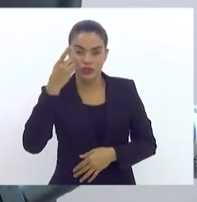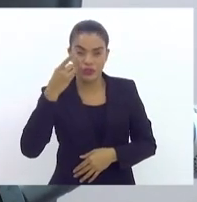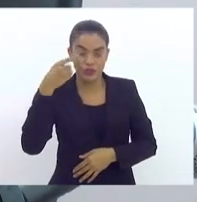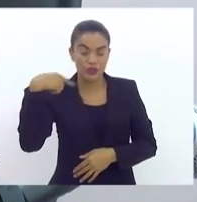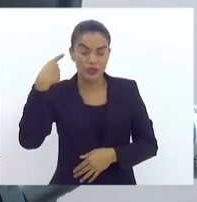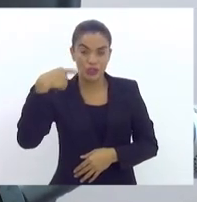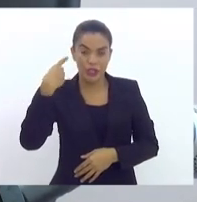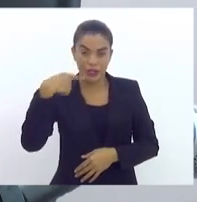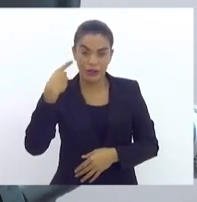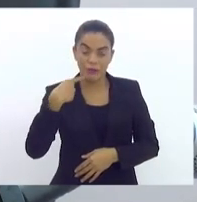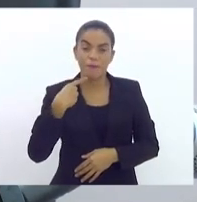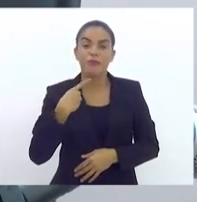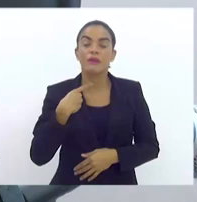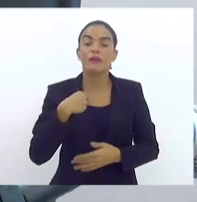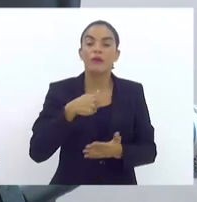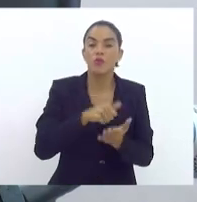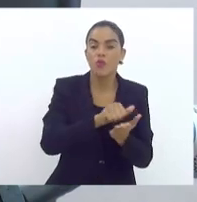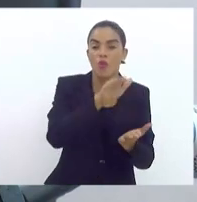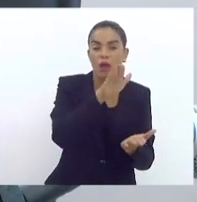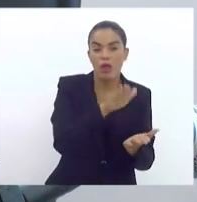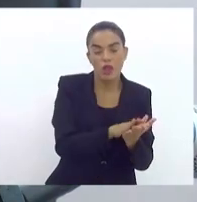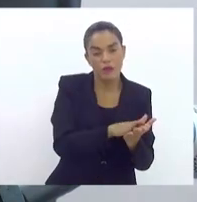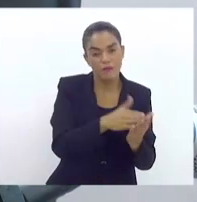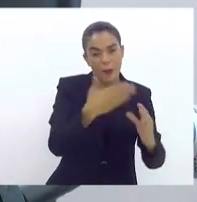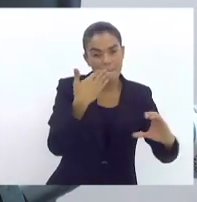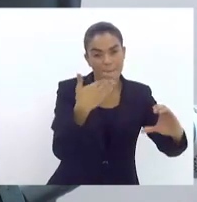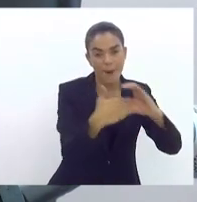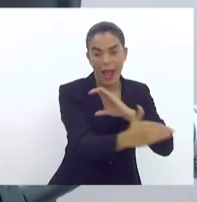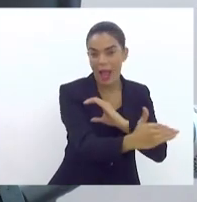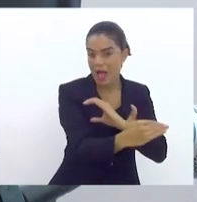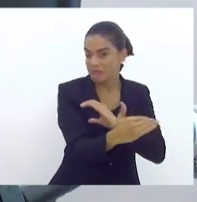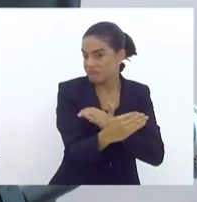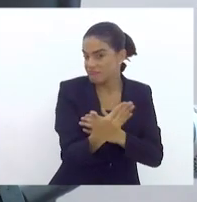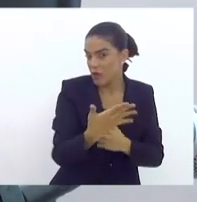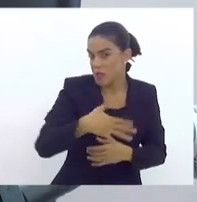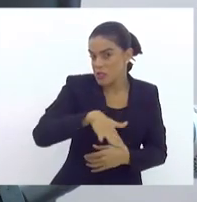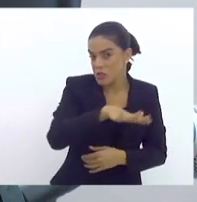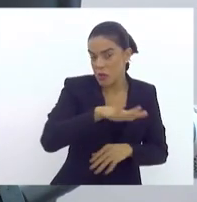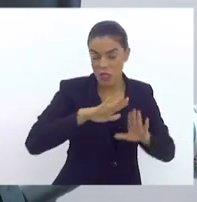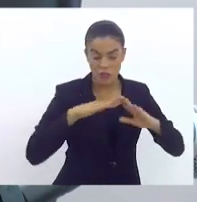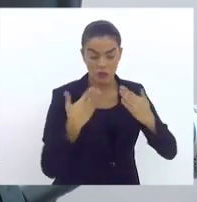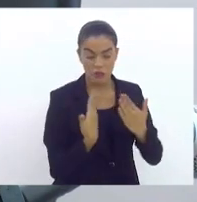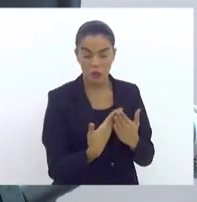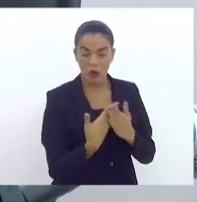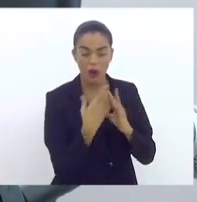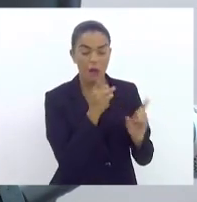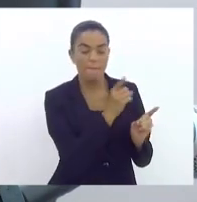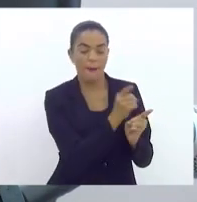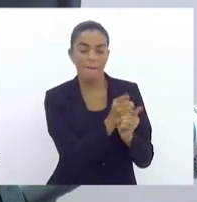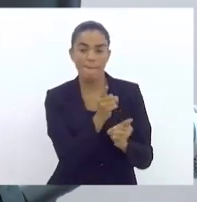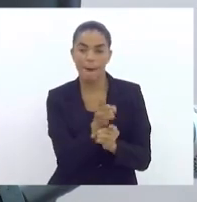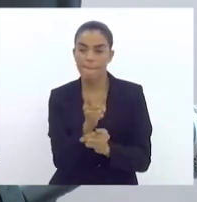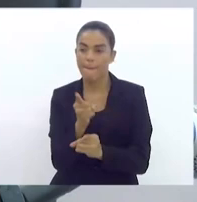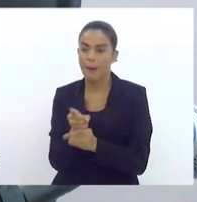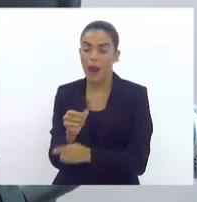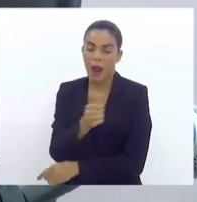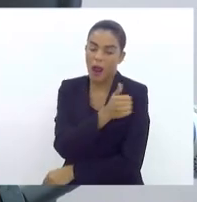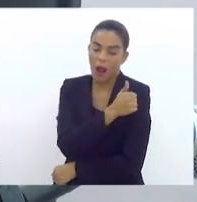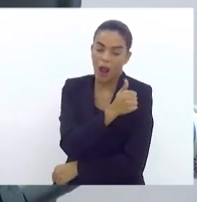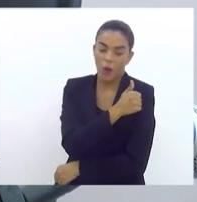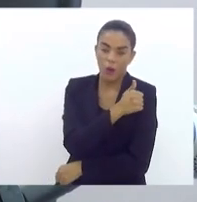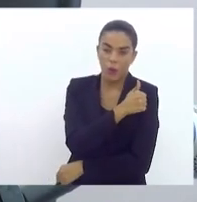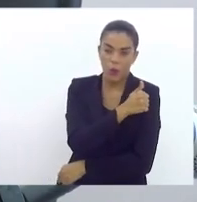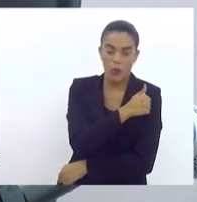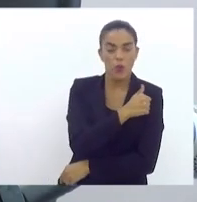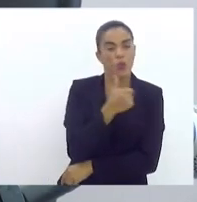notificação obrigatória para os casos quando as fica algum aluno que de alguma